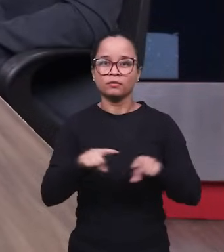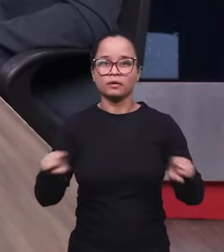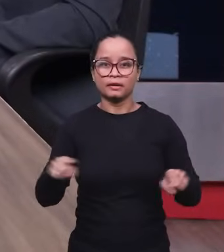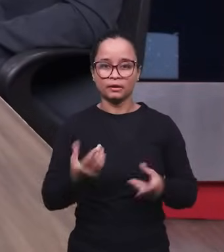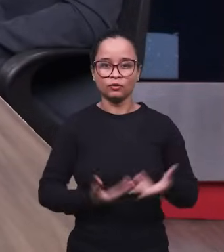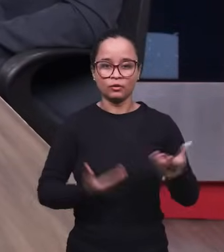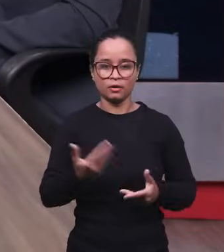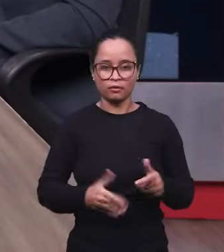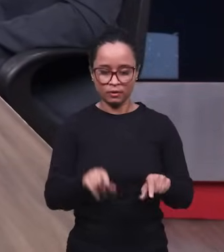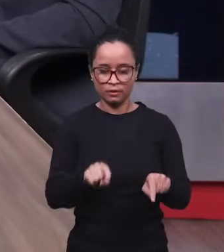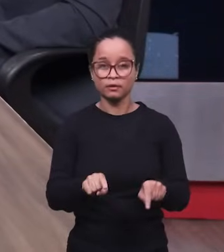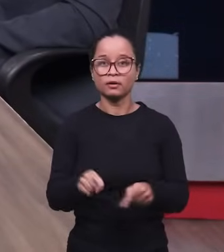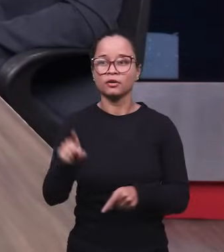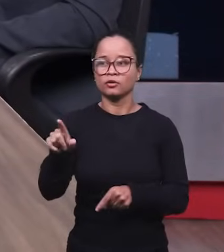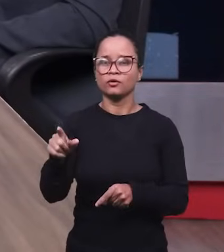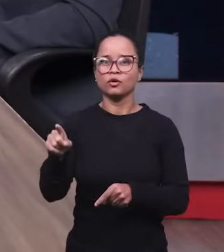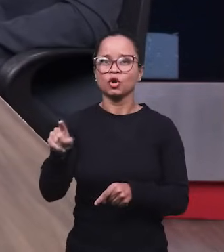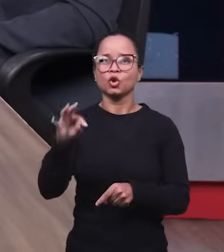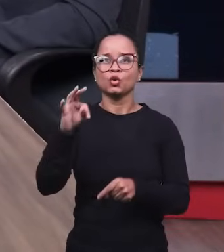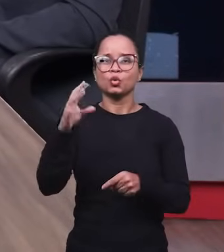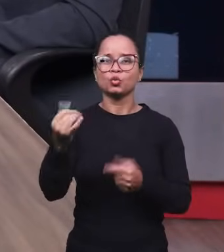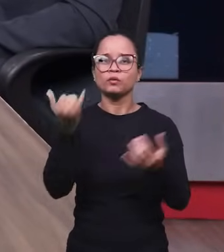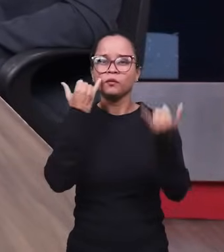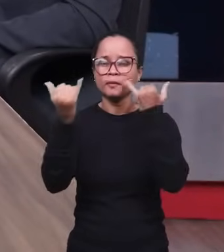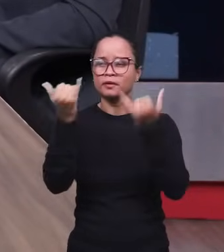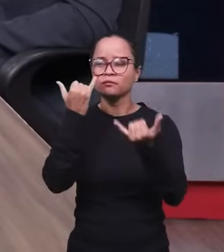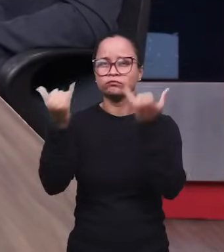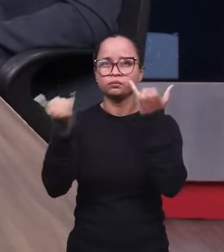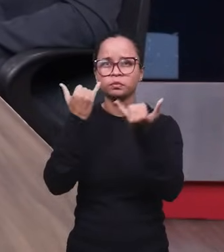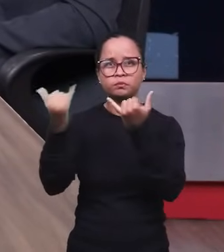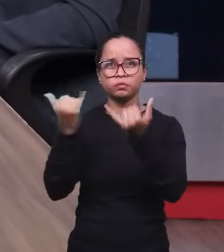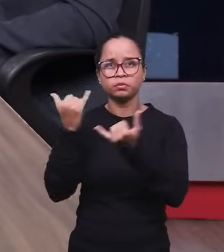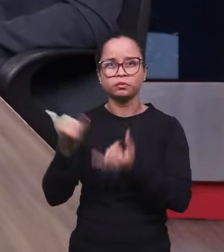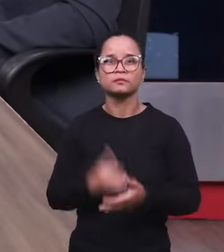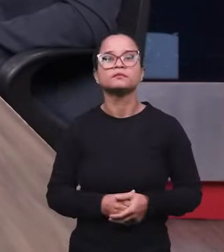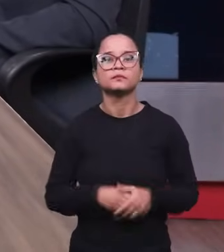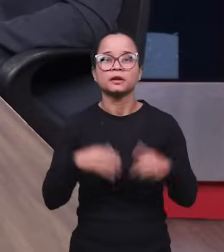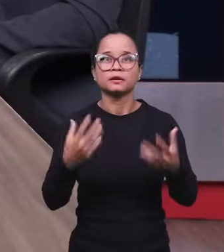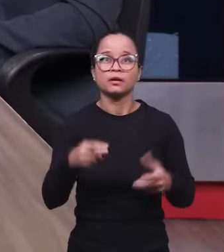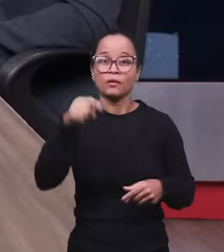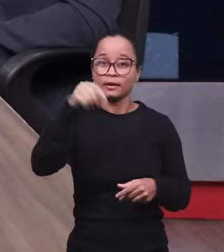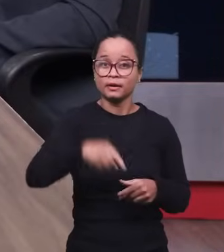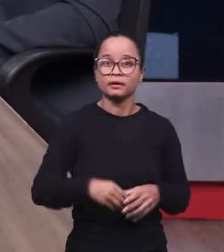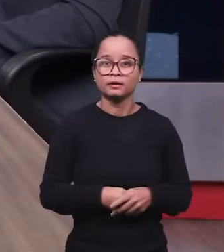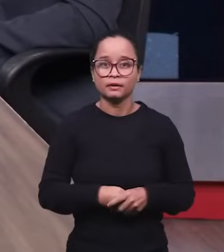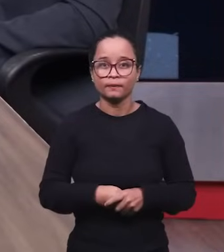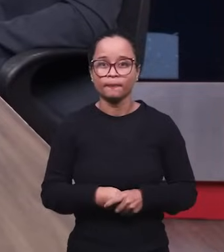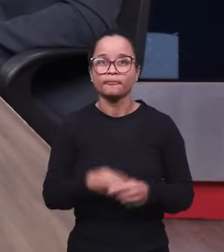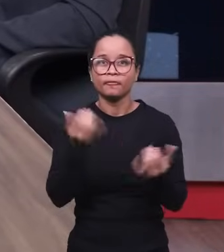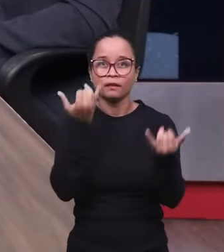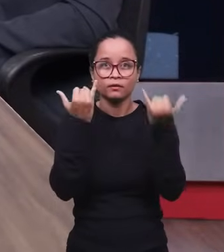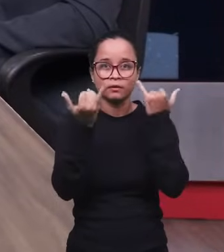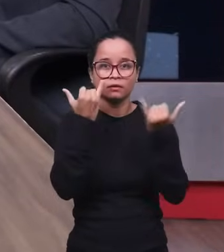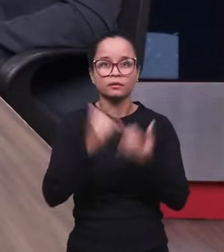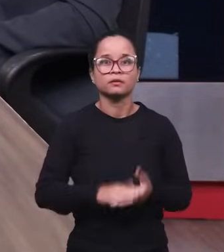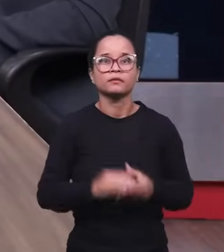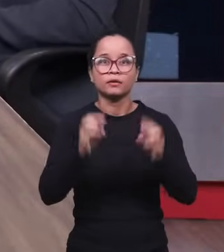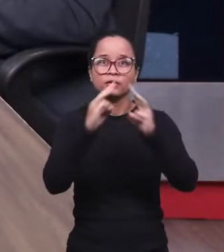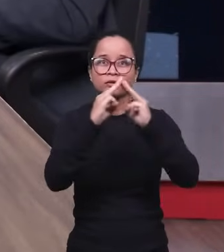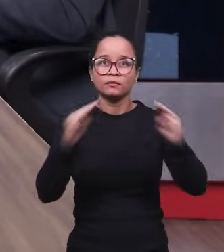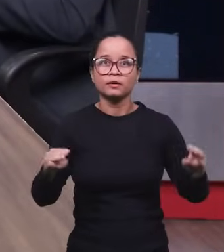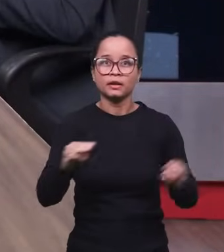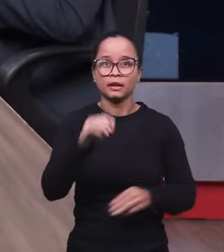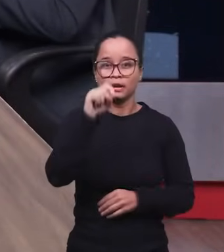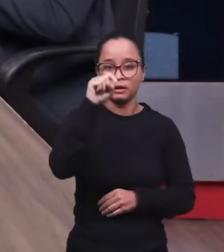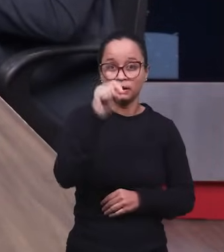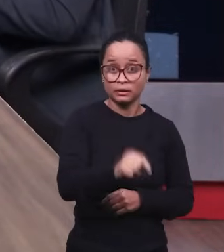um painel, onde o irmão trabalha aqui recebendo todas as informações, e aí é exatamente aqui que vem a informação